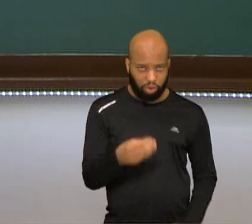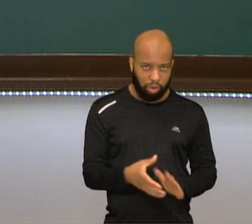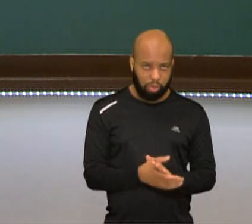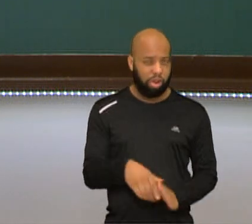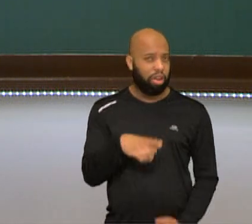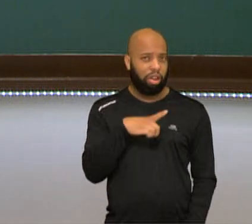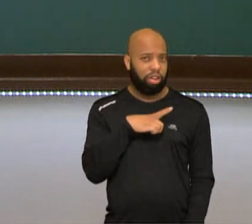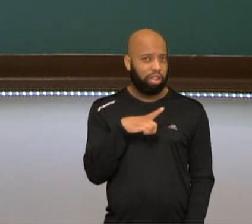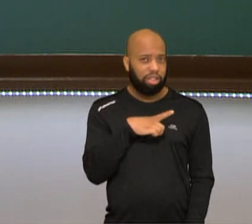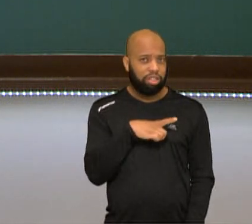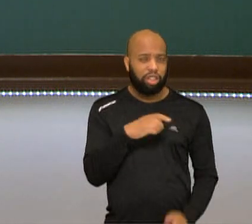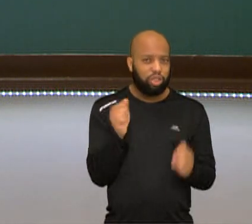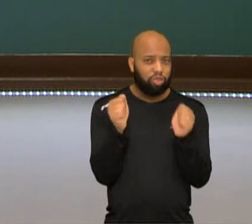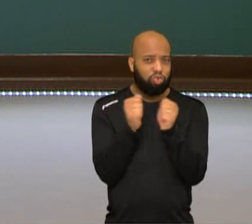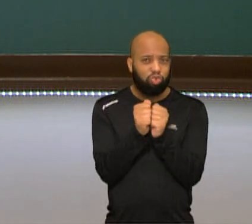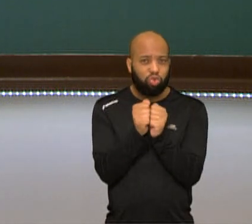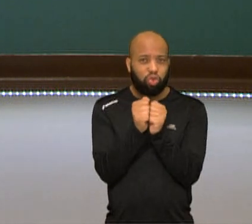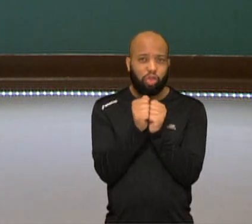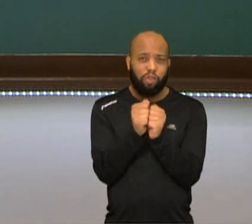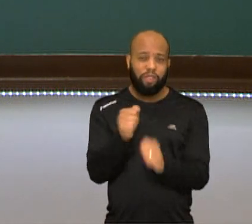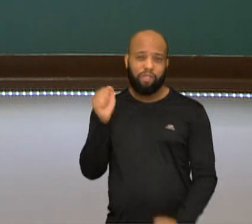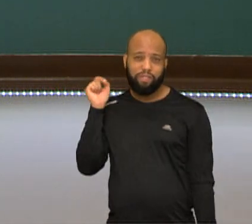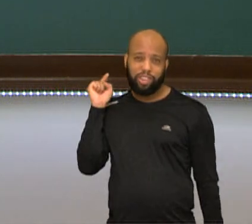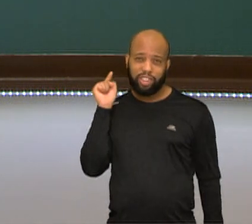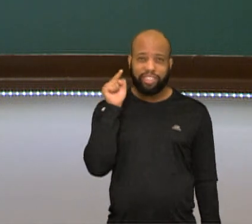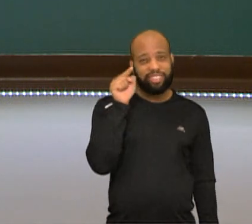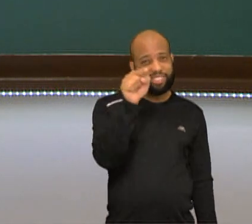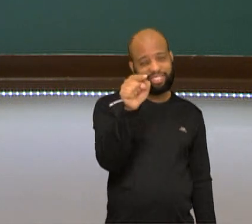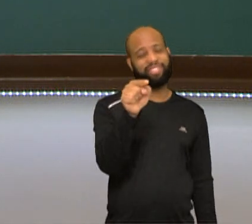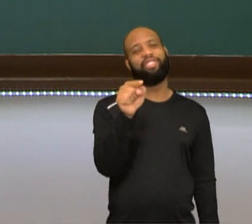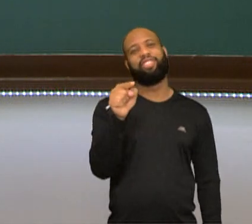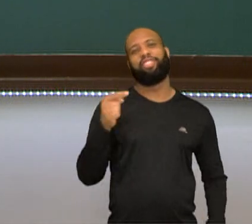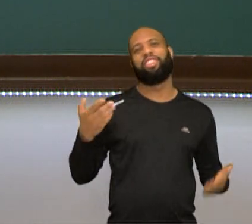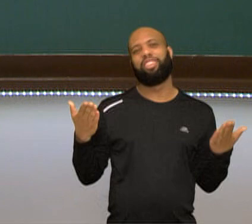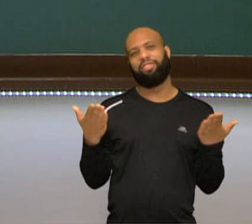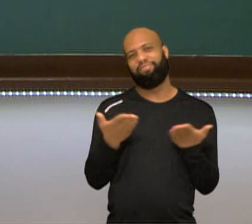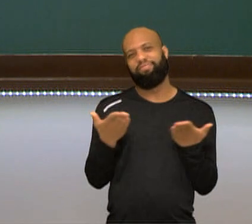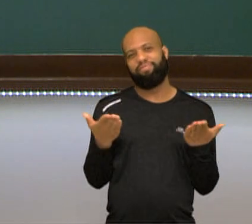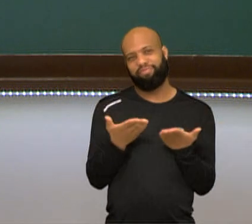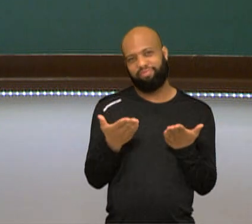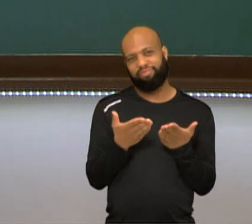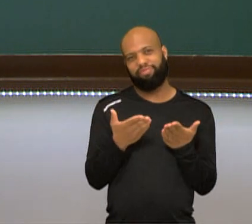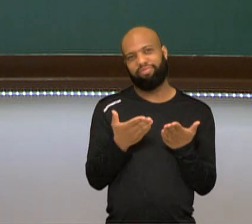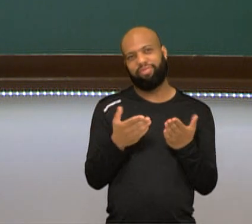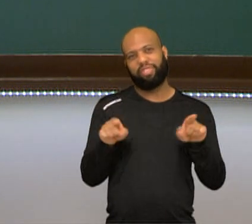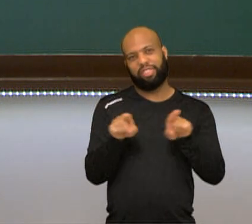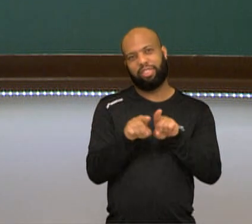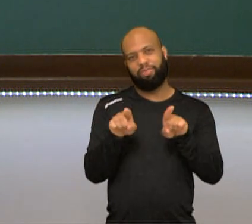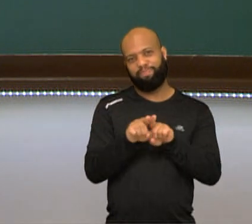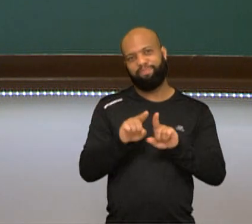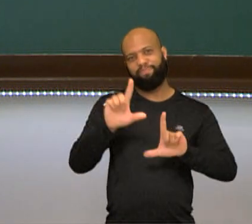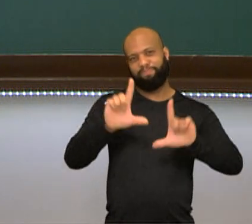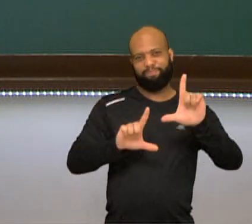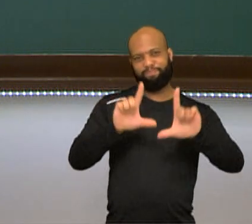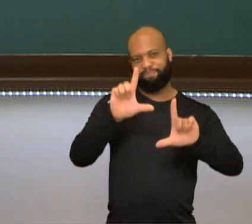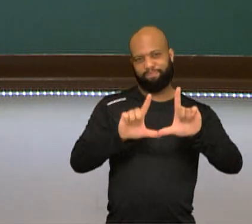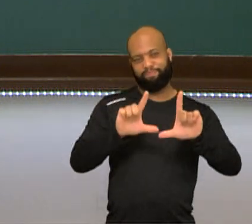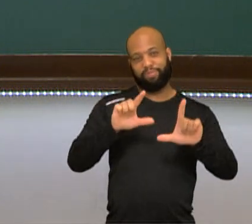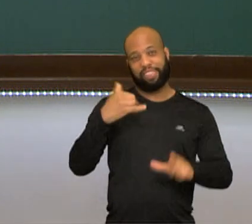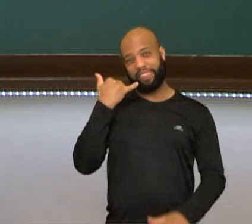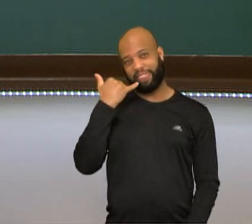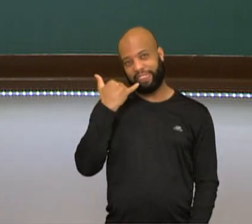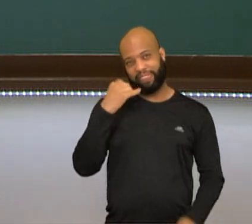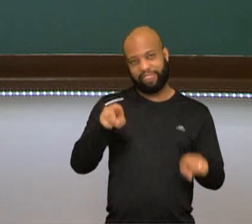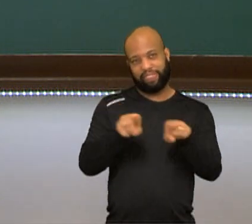ilustre presença, a sua ilustre presença aí neste lado do televisor ou do aparelho do celular,